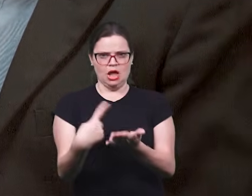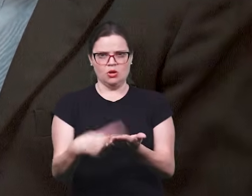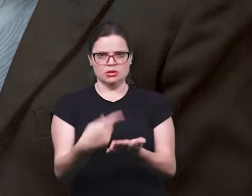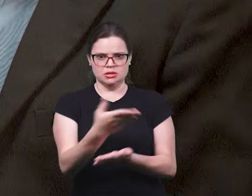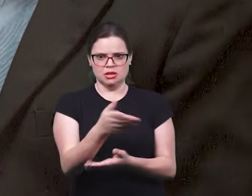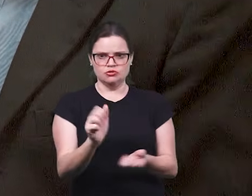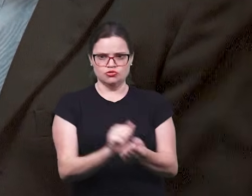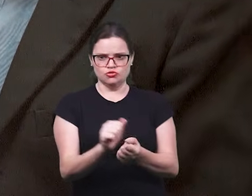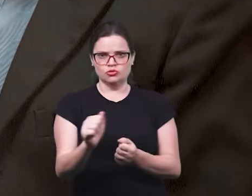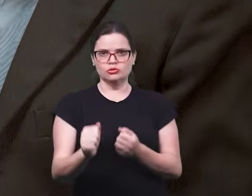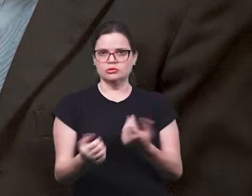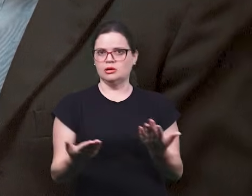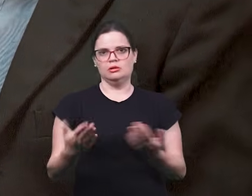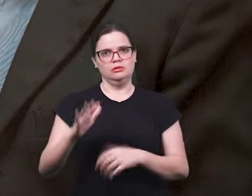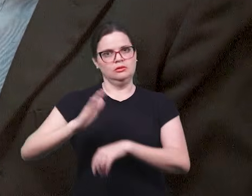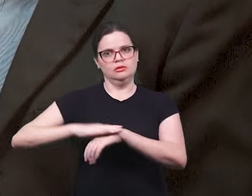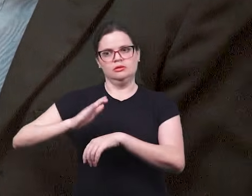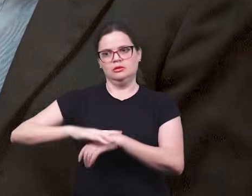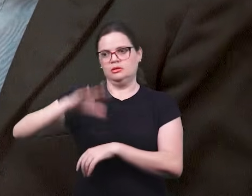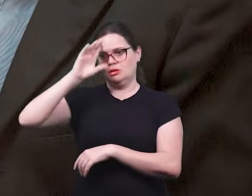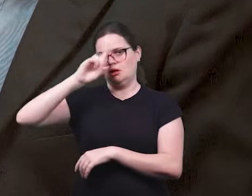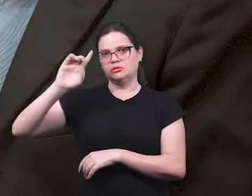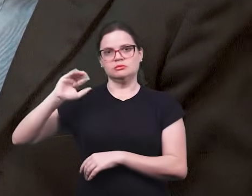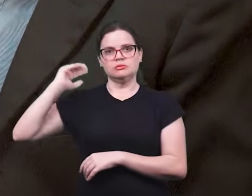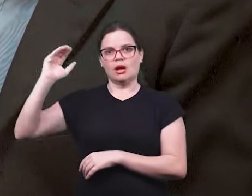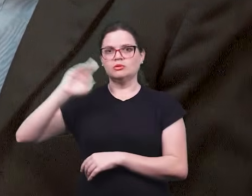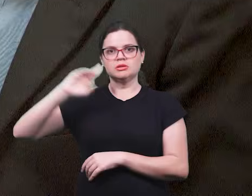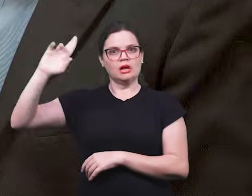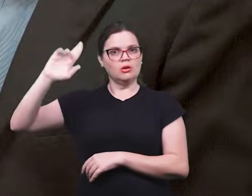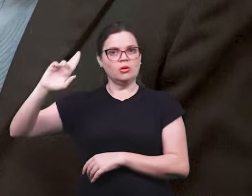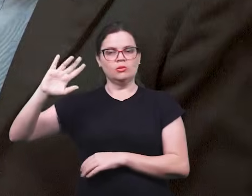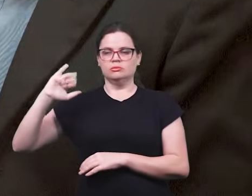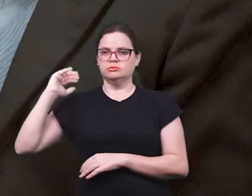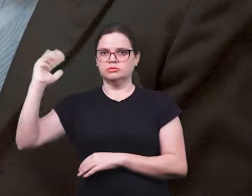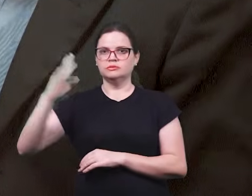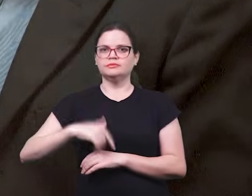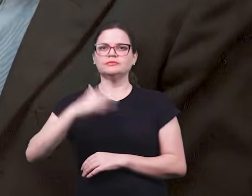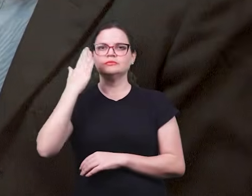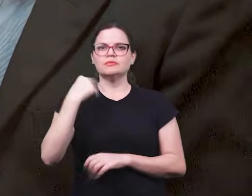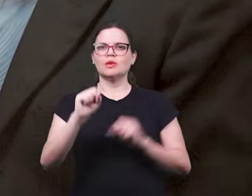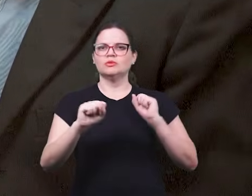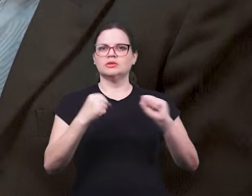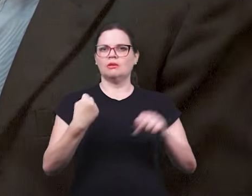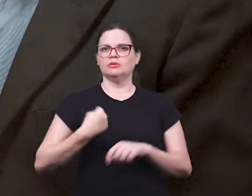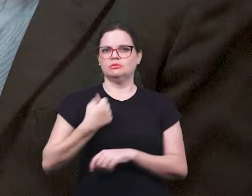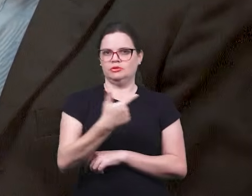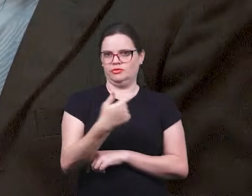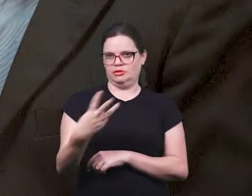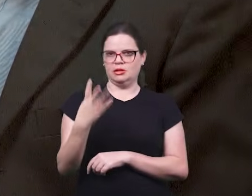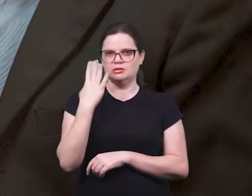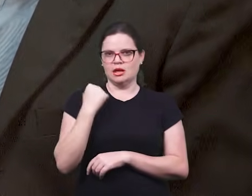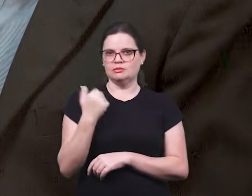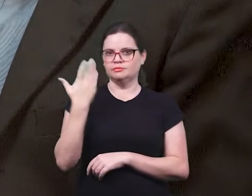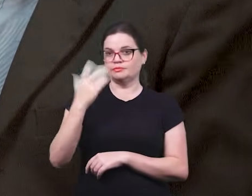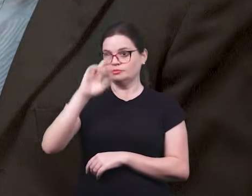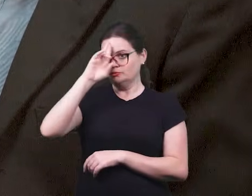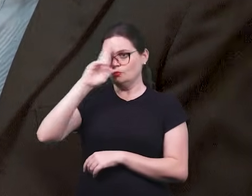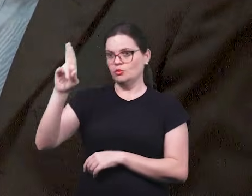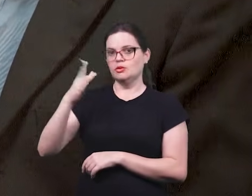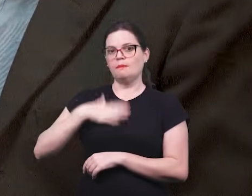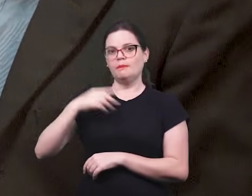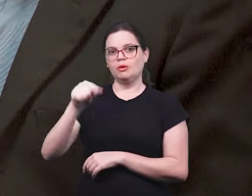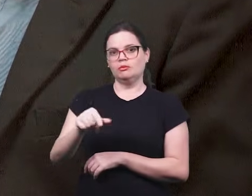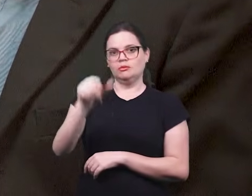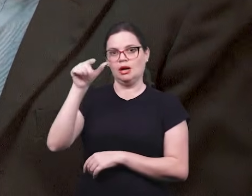Senhor. O salmo mais recitado por todo mundo, que todo mundo conhece, Salmo 23. O Senhor é o meu pastor. Todo